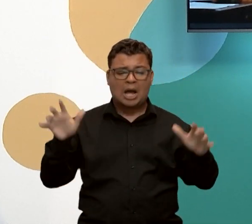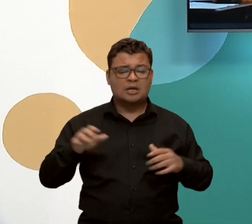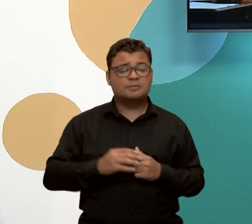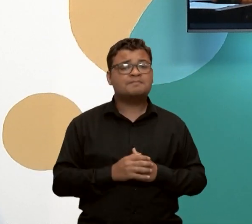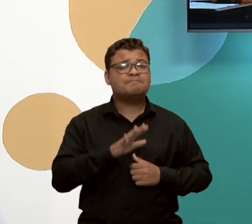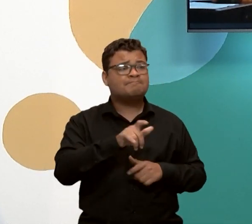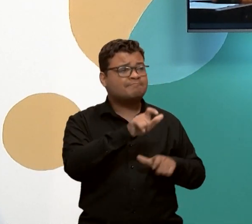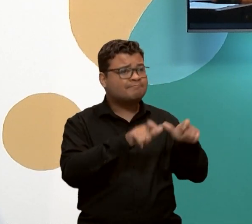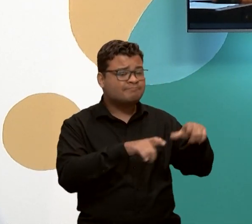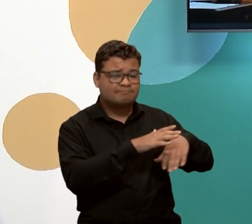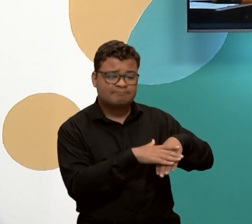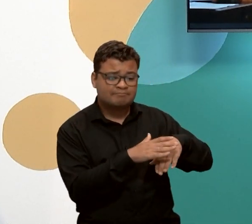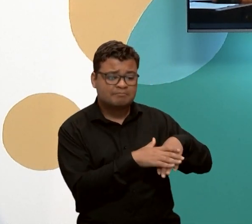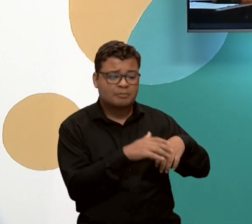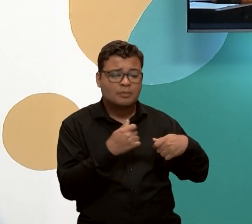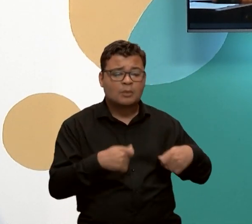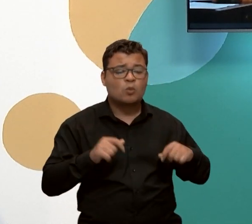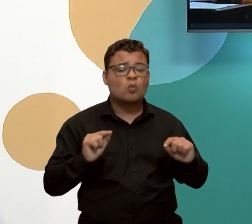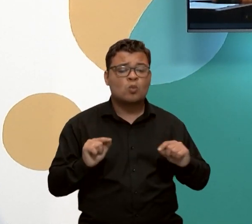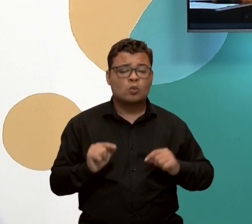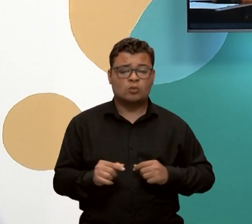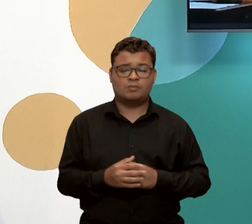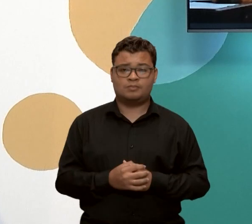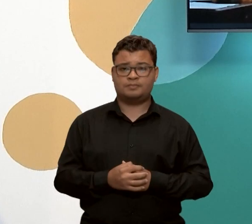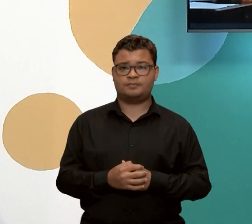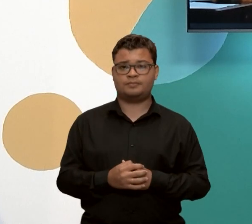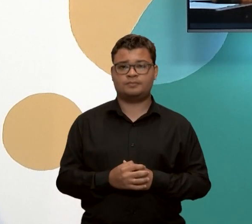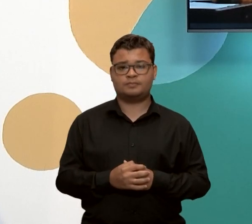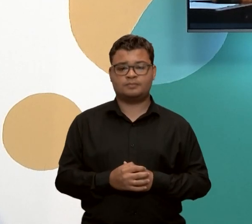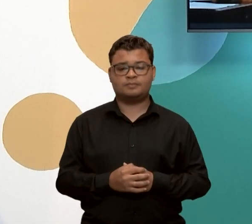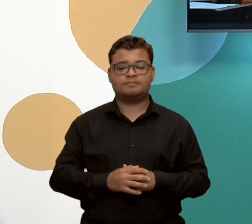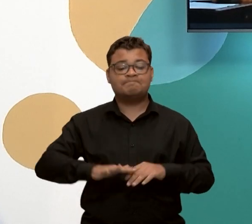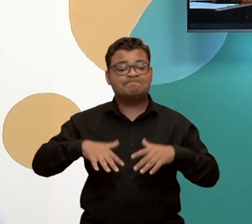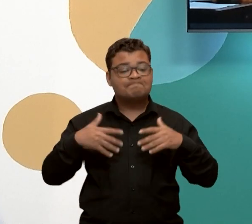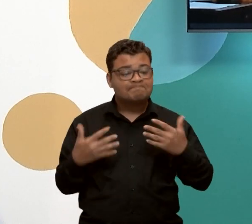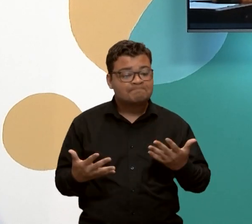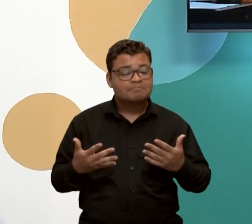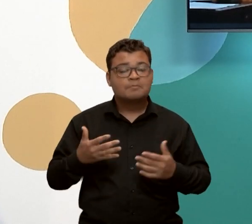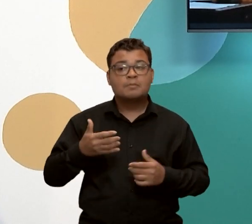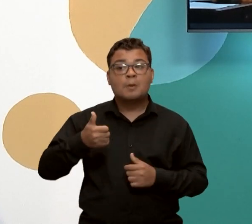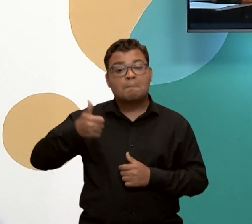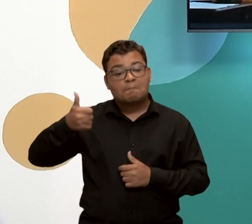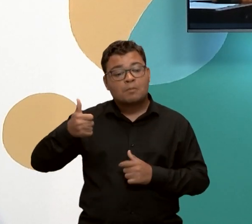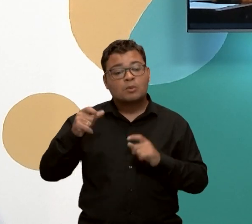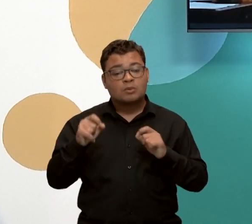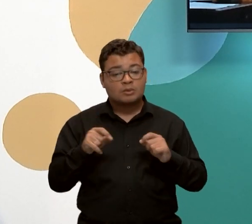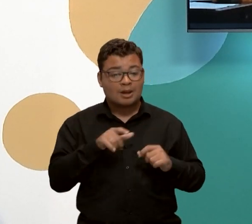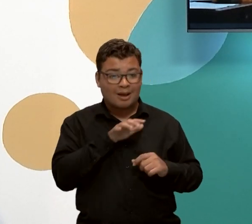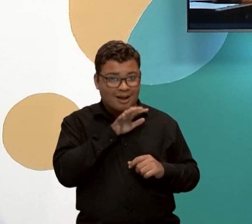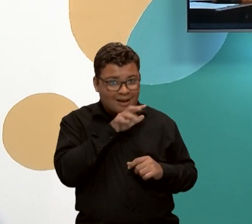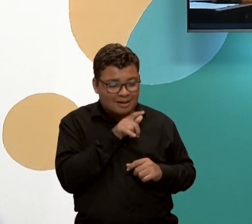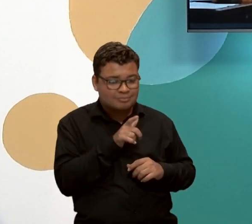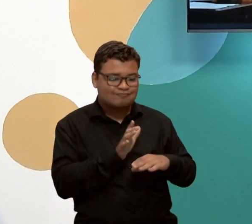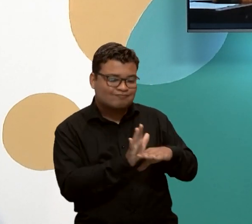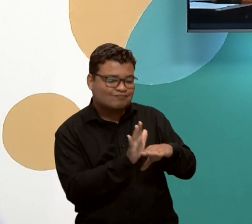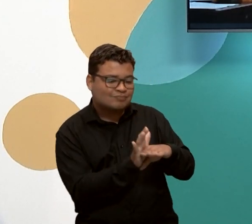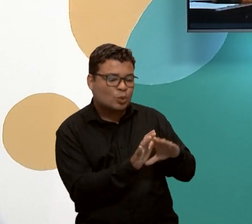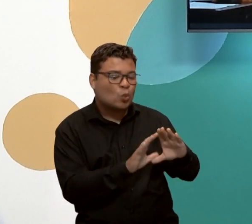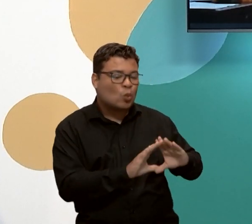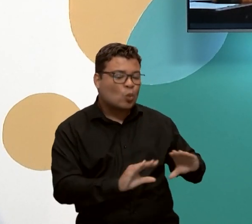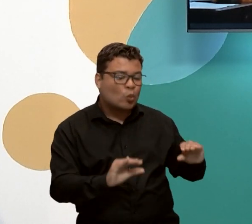que aquele barulho começar? Bom, primeiro, né, deve deixar o animal o mais confortável